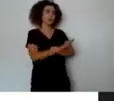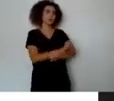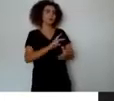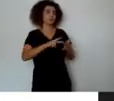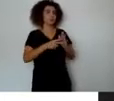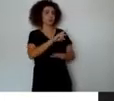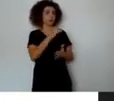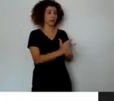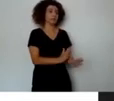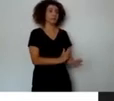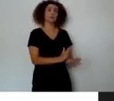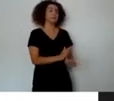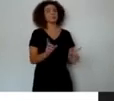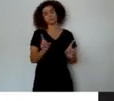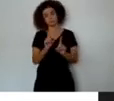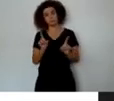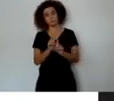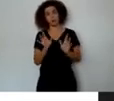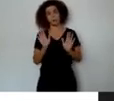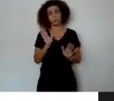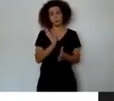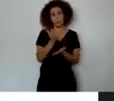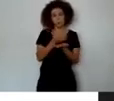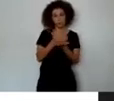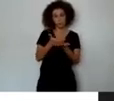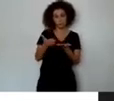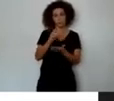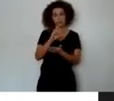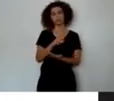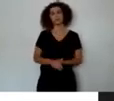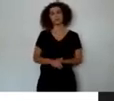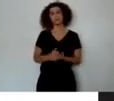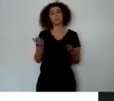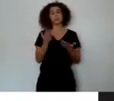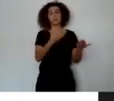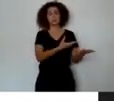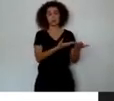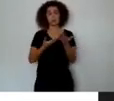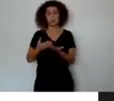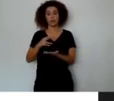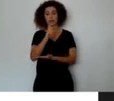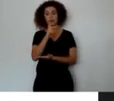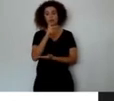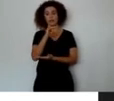Aí, o Céia pode seguir o pepino